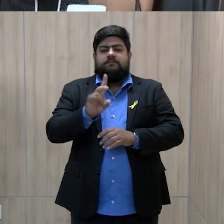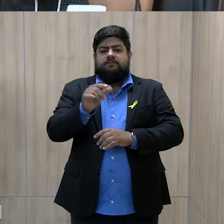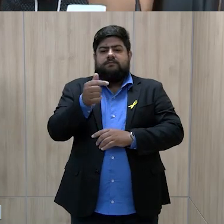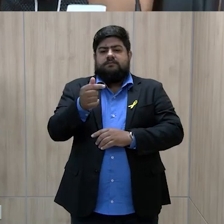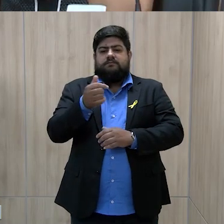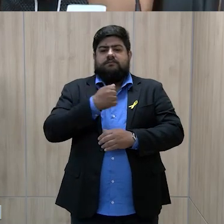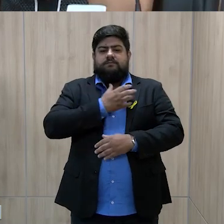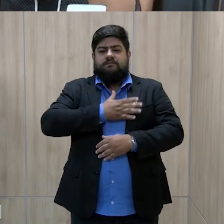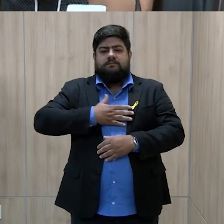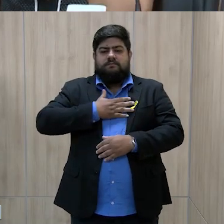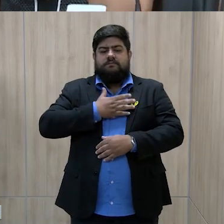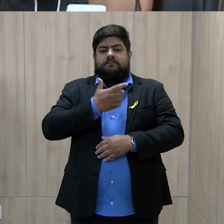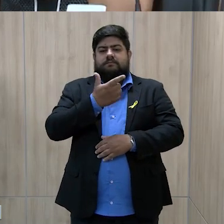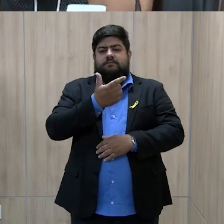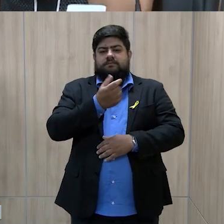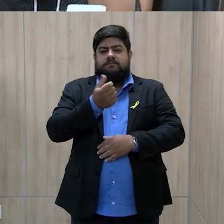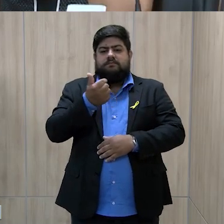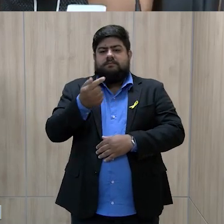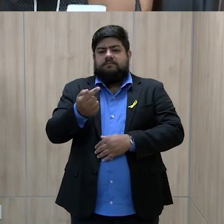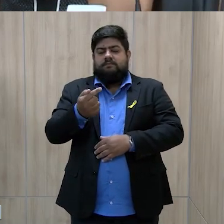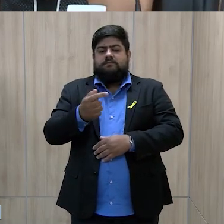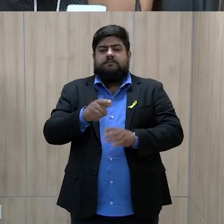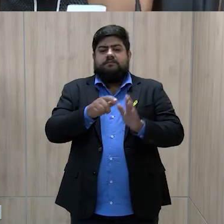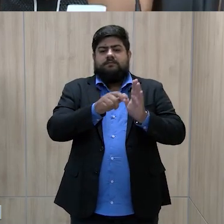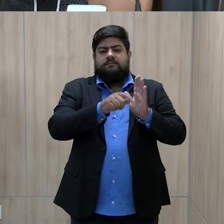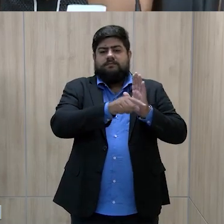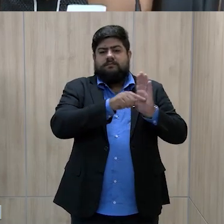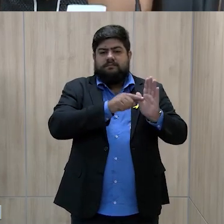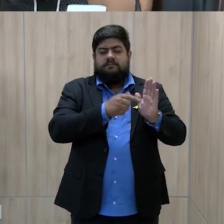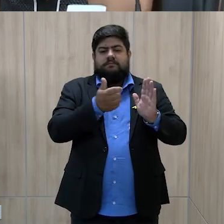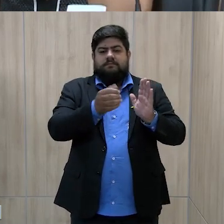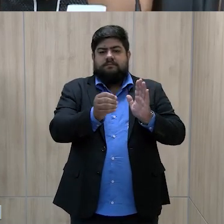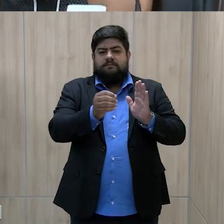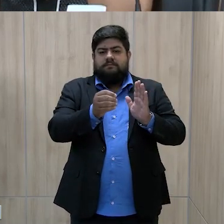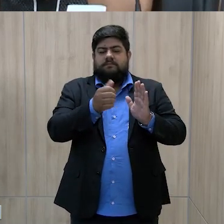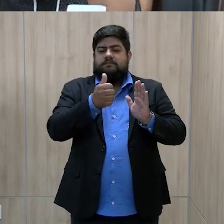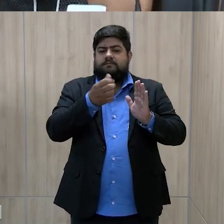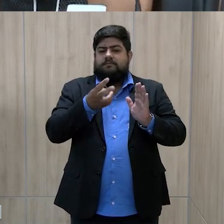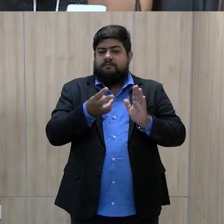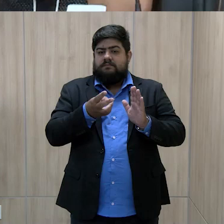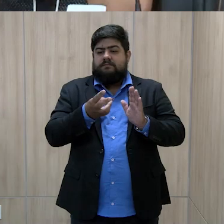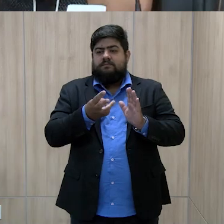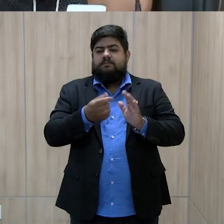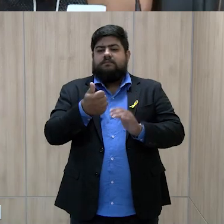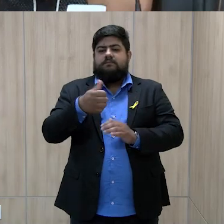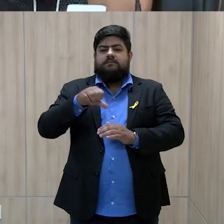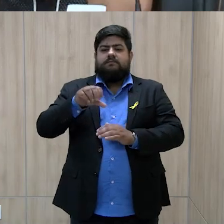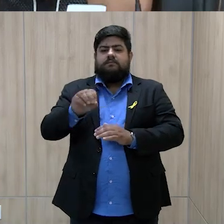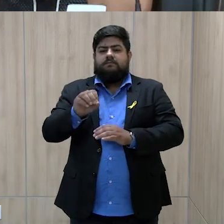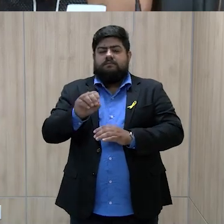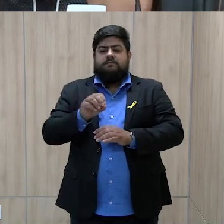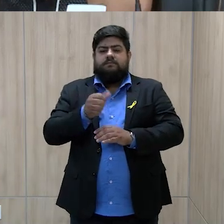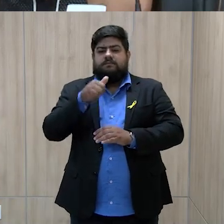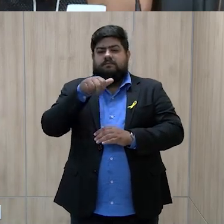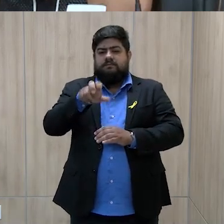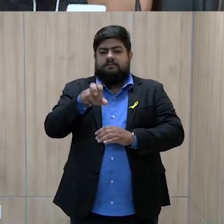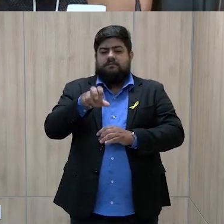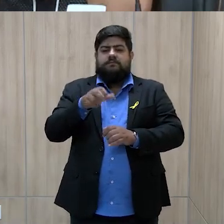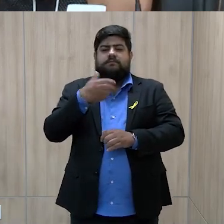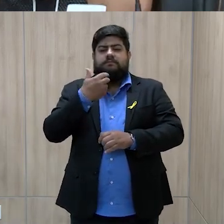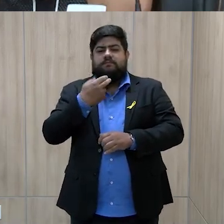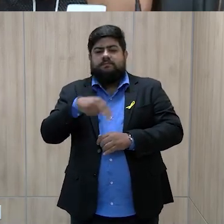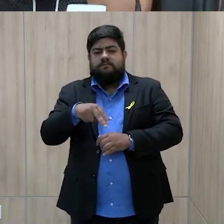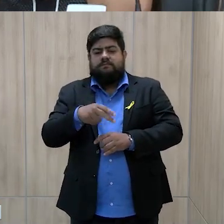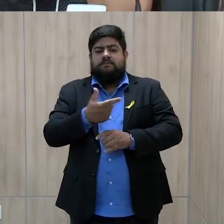160 de 7 de agosto de 2027 e na cláusula décima terceira do convênio ICMS número 190 de 15